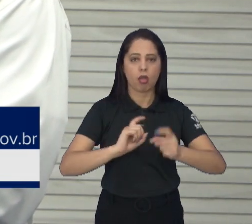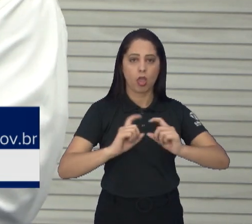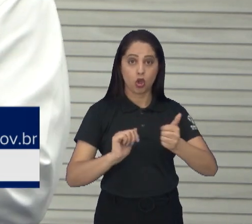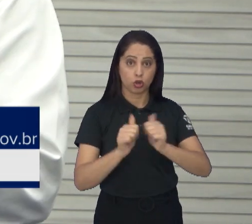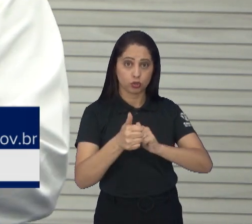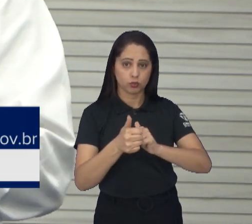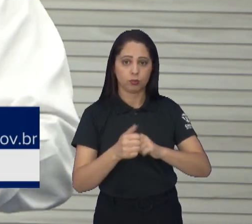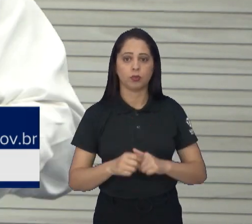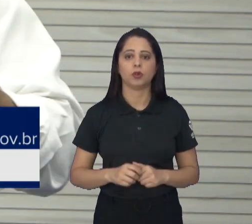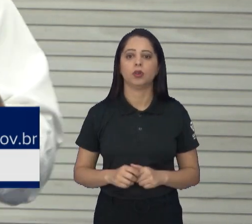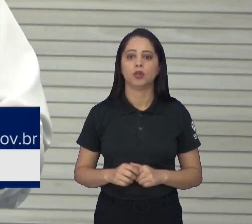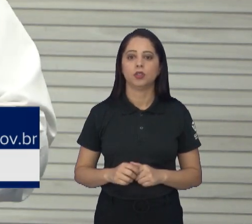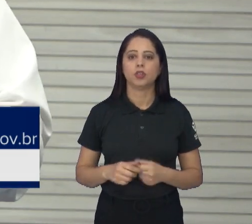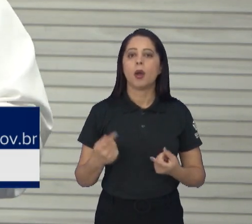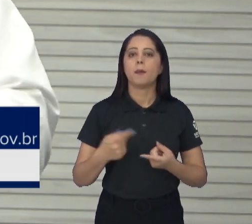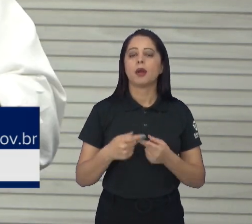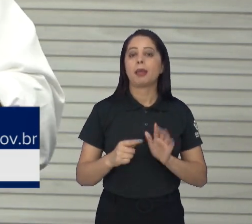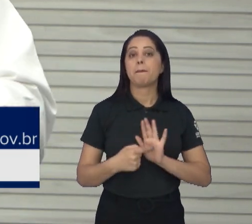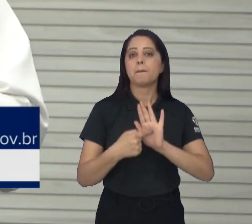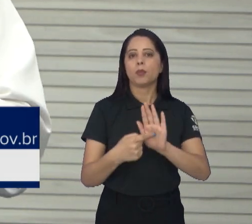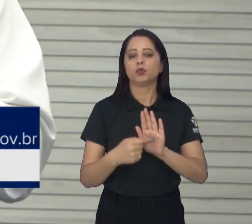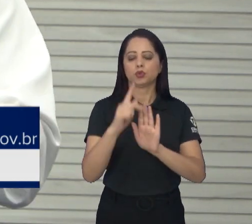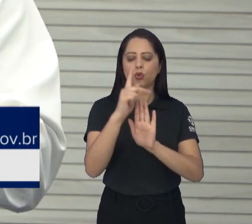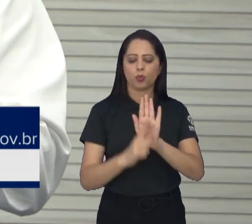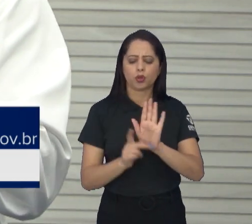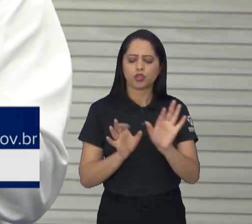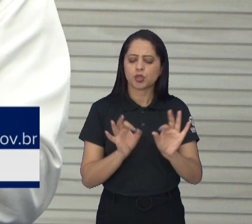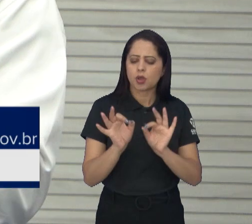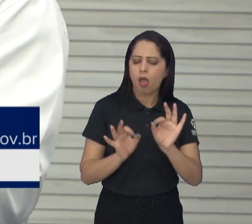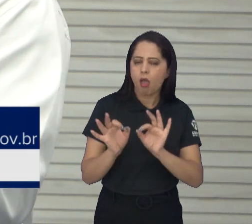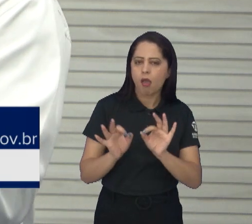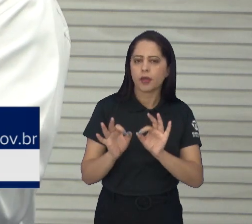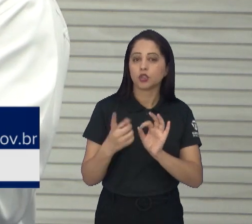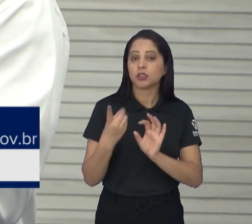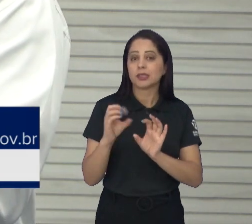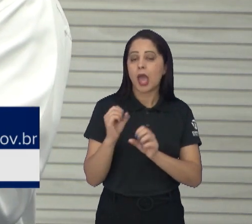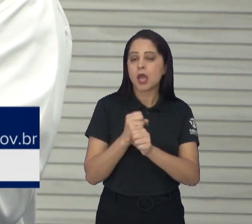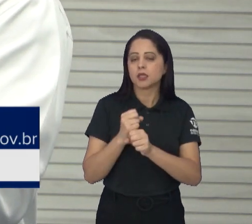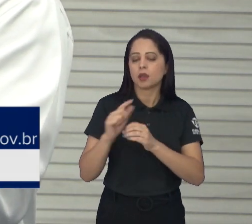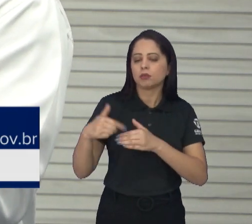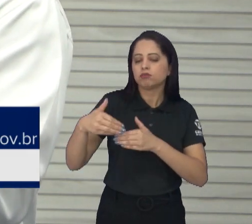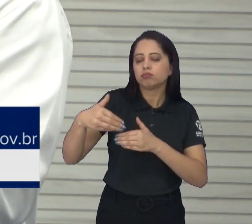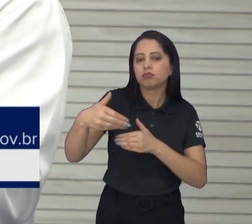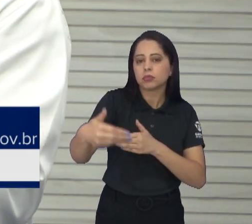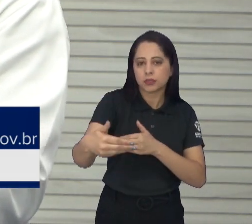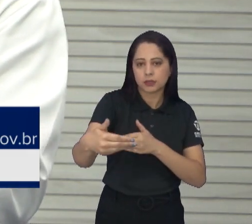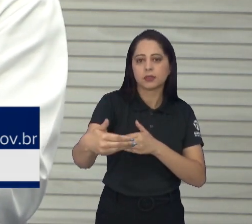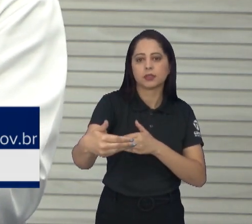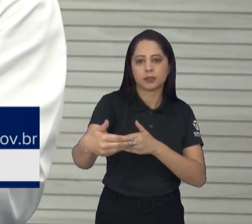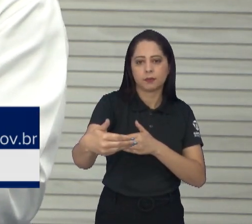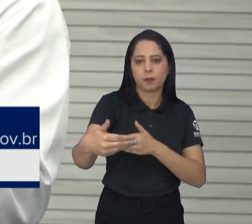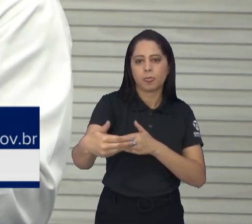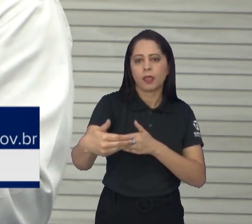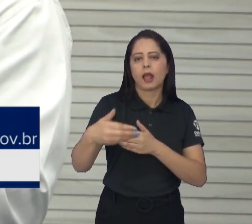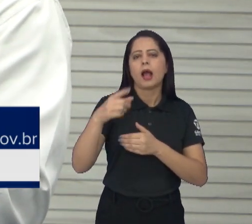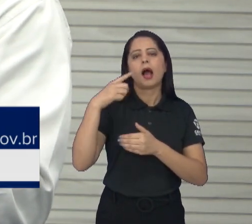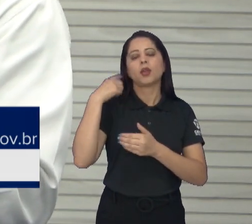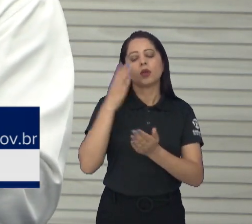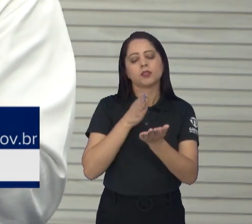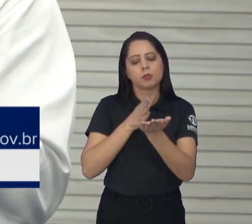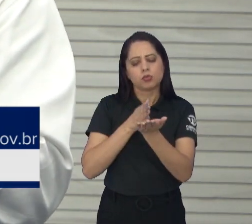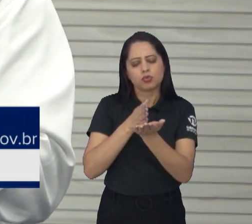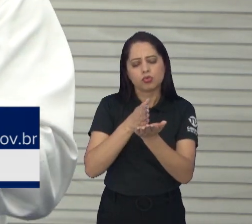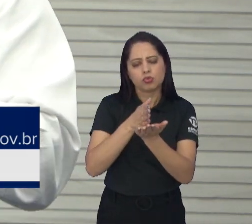uma apresentação do plano decenal. É importante a apresentação e elaboração desse plano, que norteia para onde o